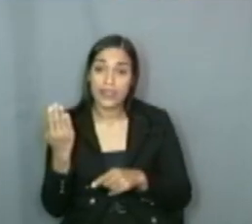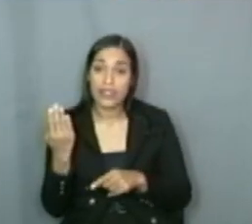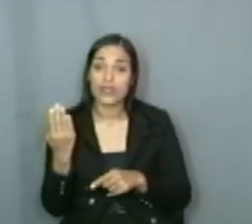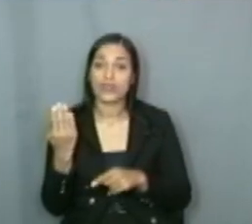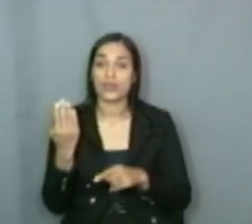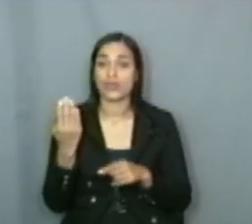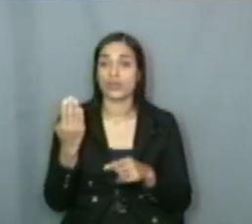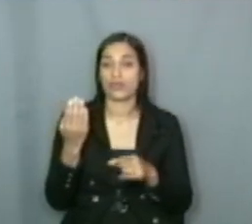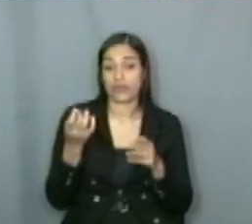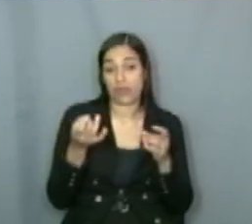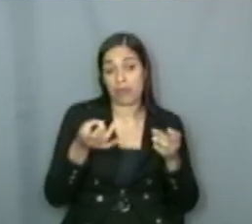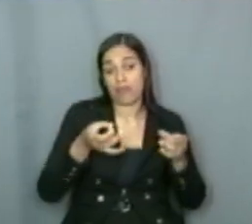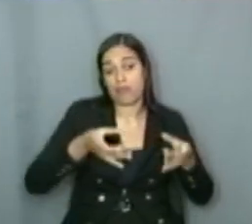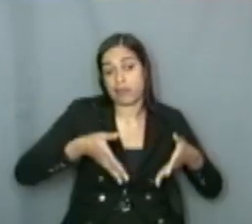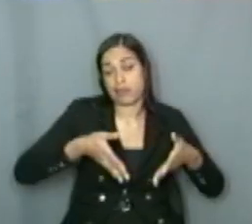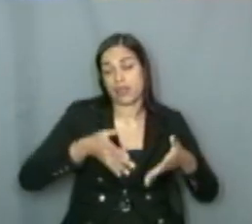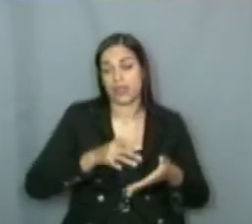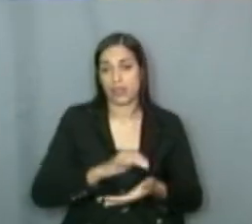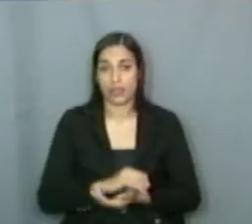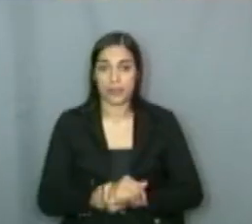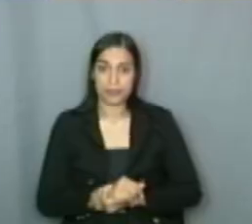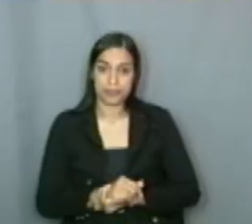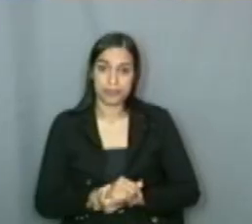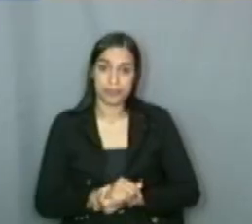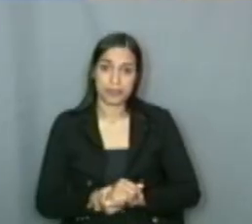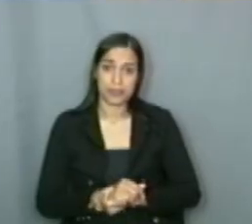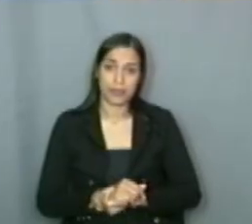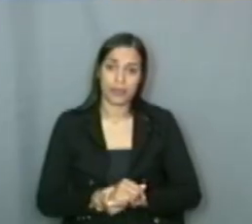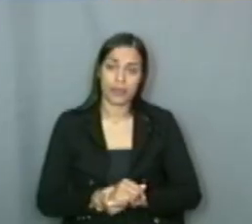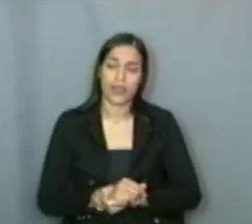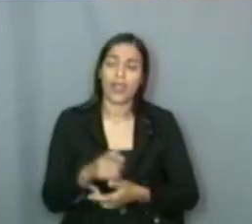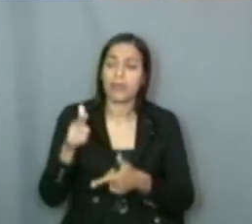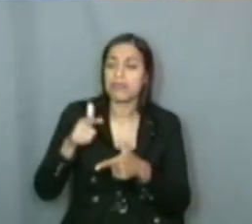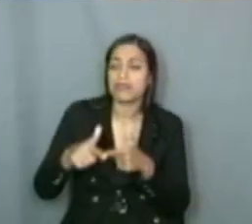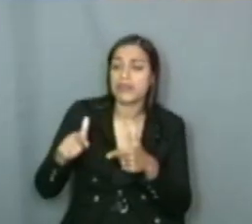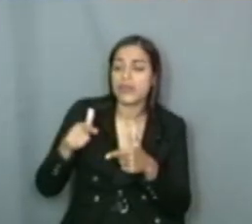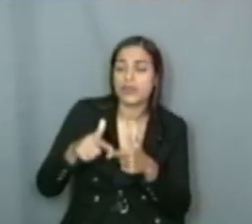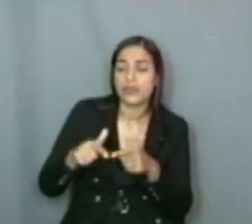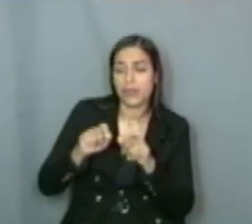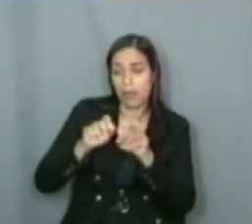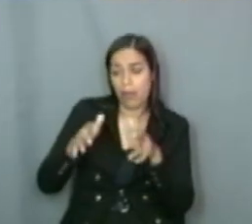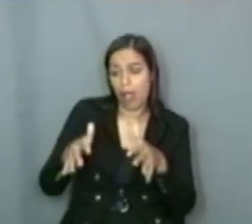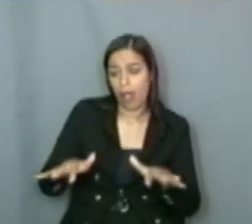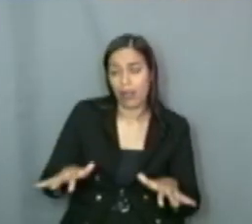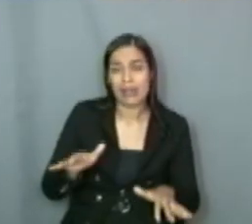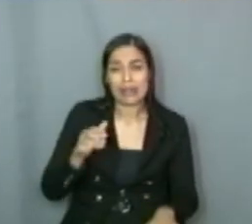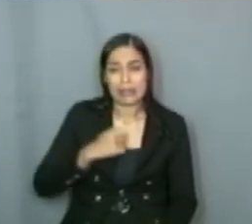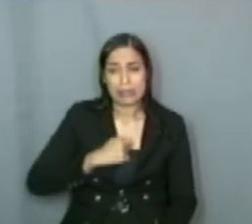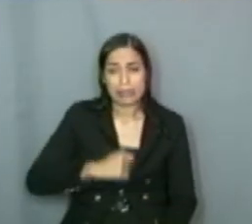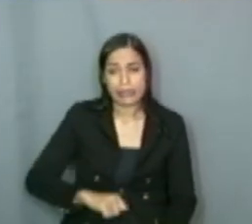lá é fossa. E sabe o que está transbordando? Fossa.